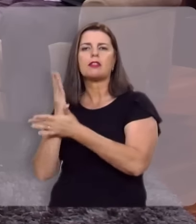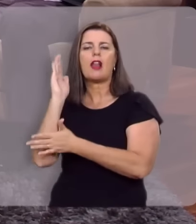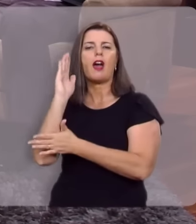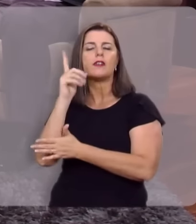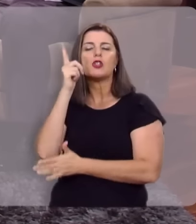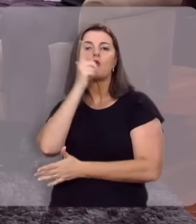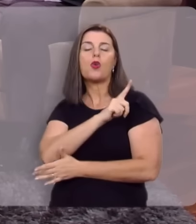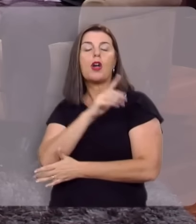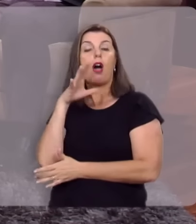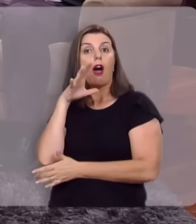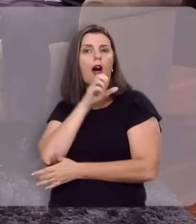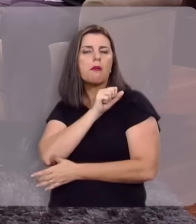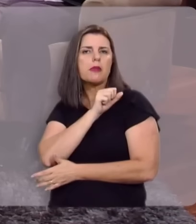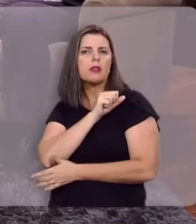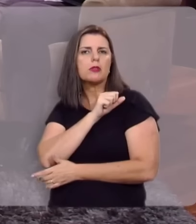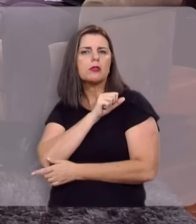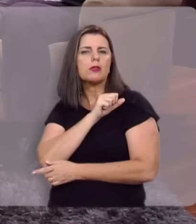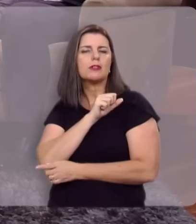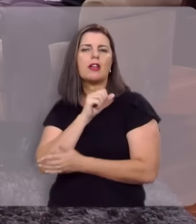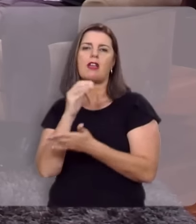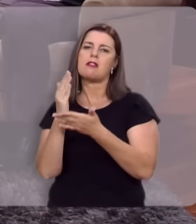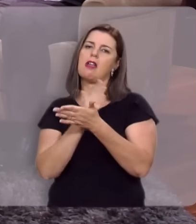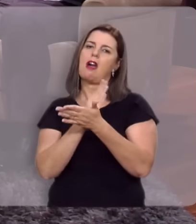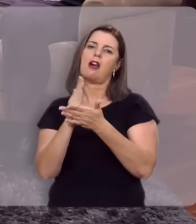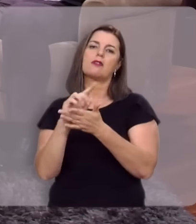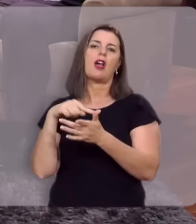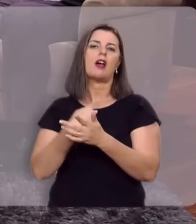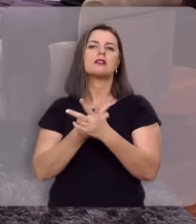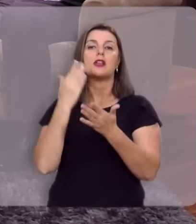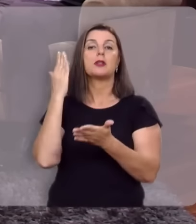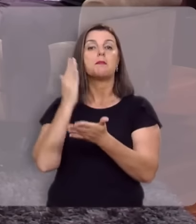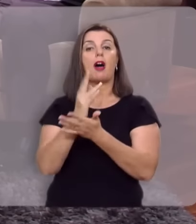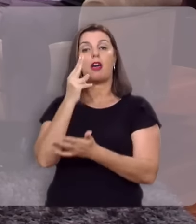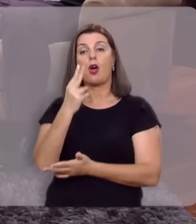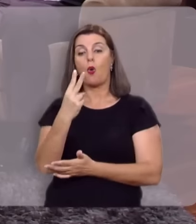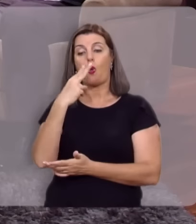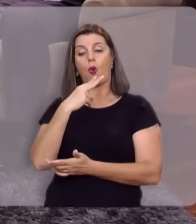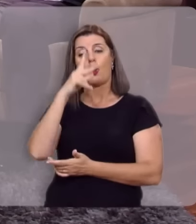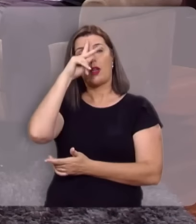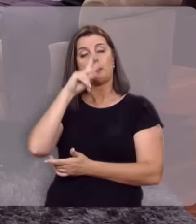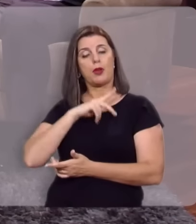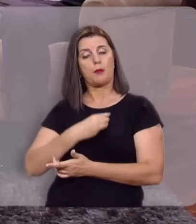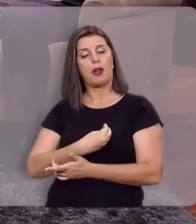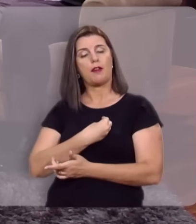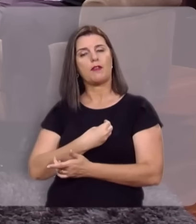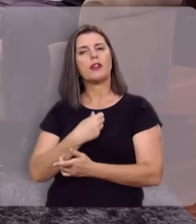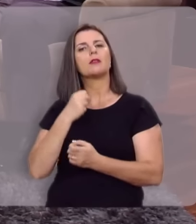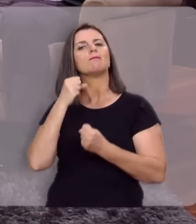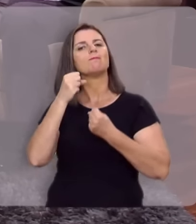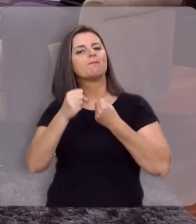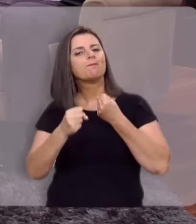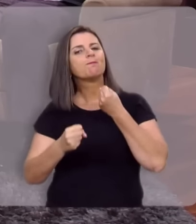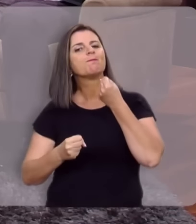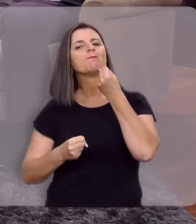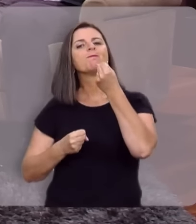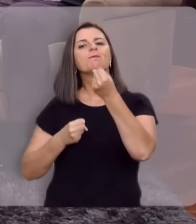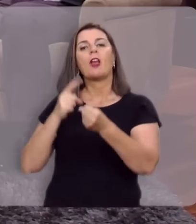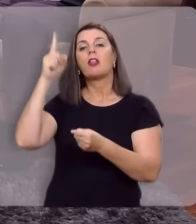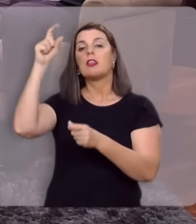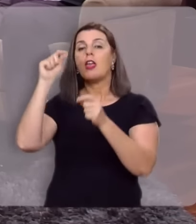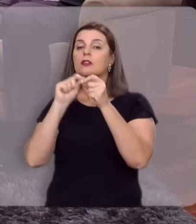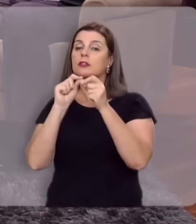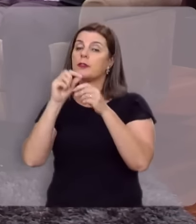para conseguir conquistar aquilo rápido, né? E às vezes a gente não olha para a vida como essa maratona de algo que